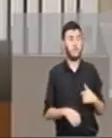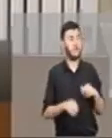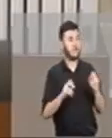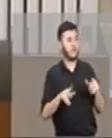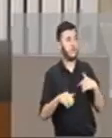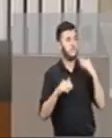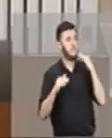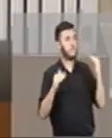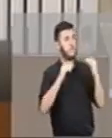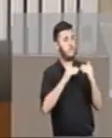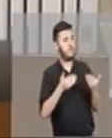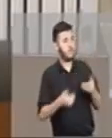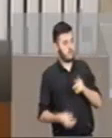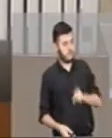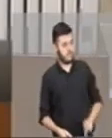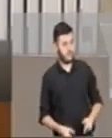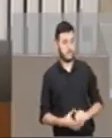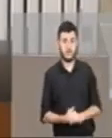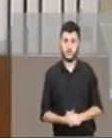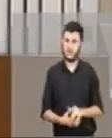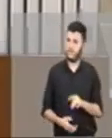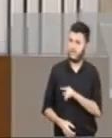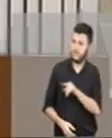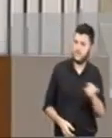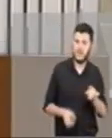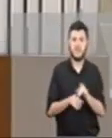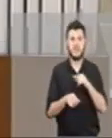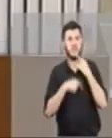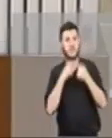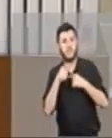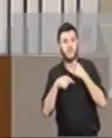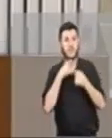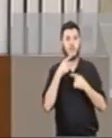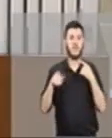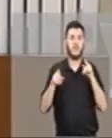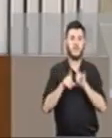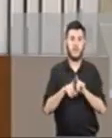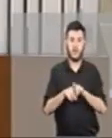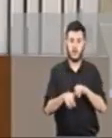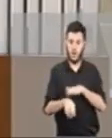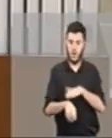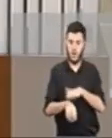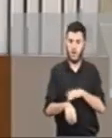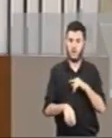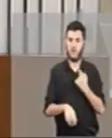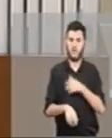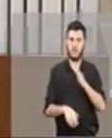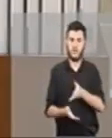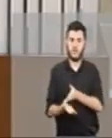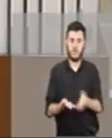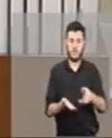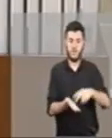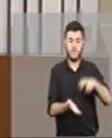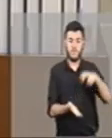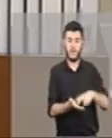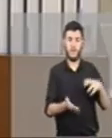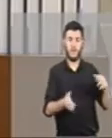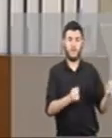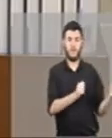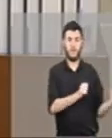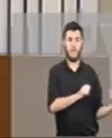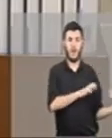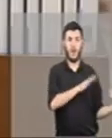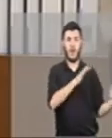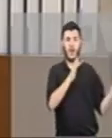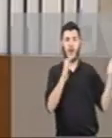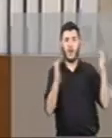outra questão? Diante do horário, já começamos hoje pela manhã, já são 18h15 praticamente. Agradecendo a presença